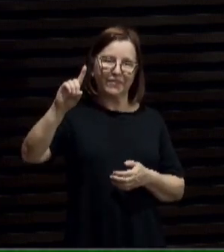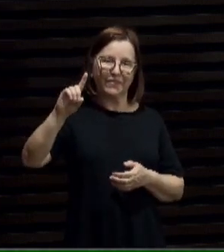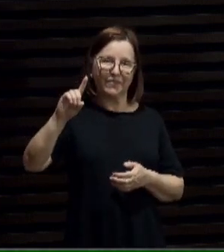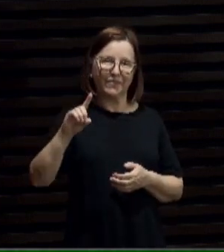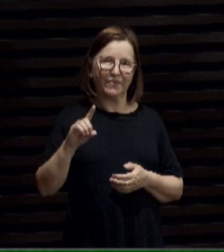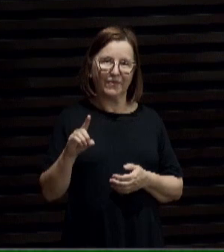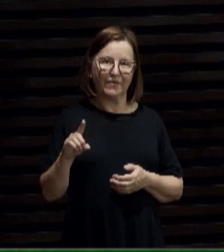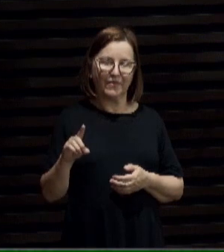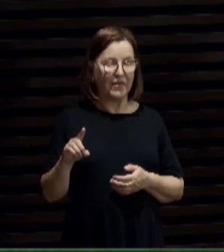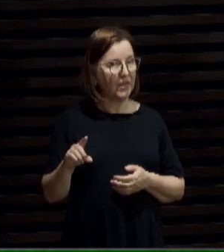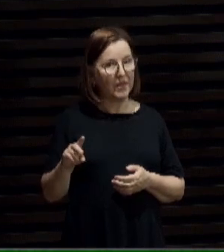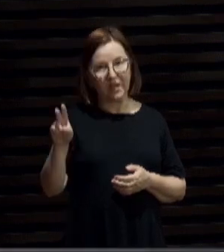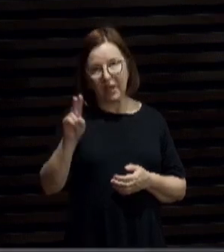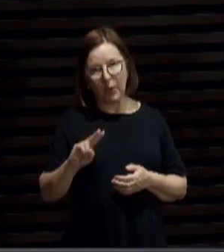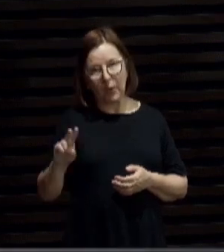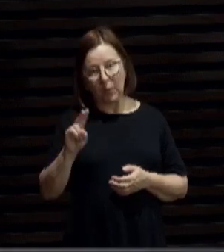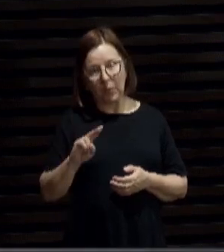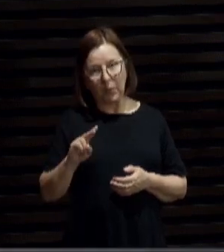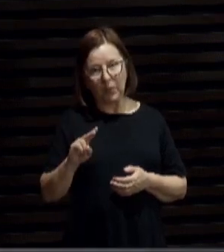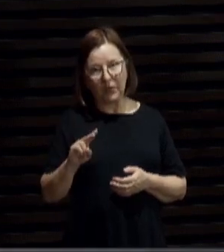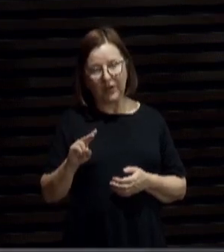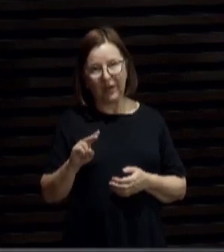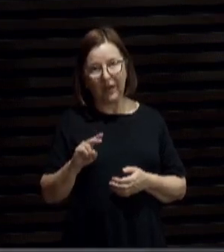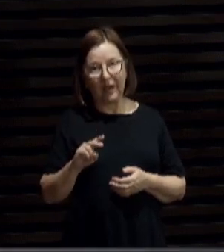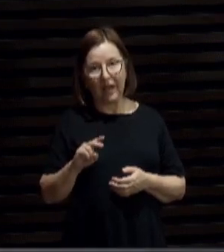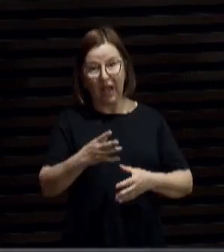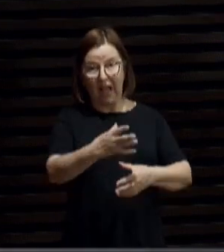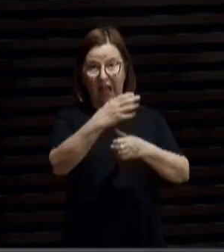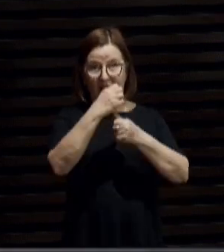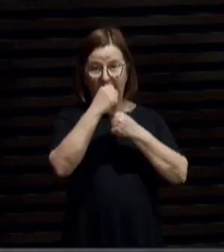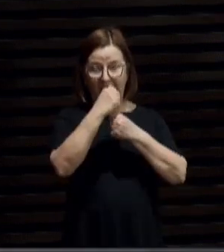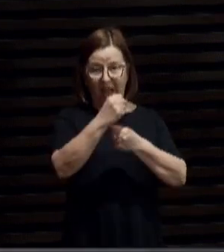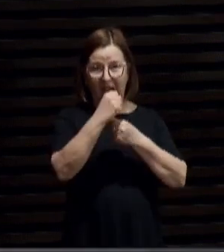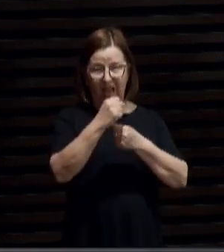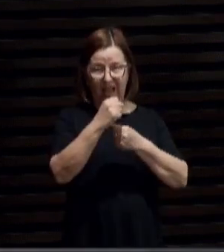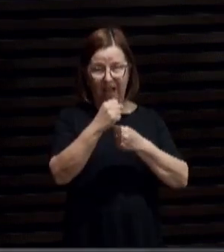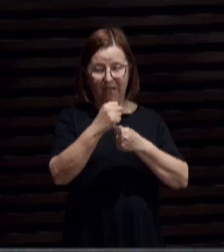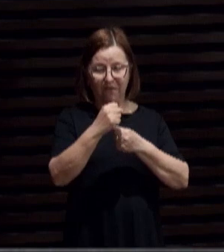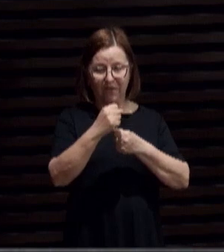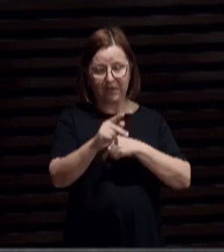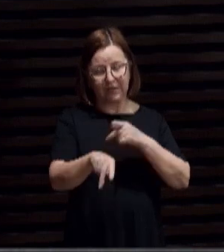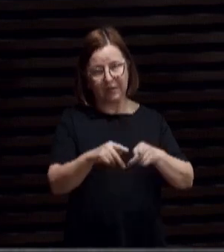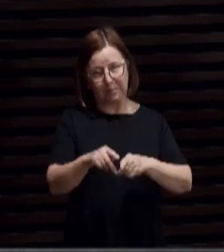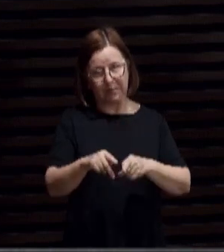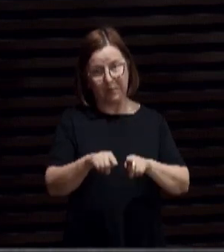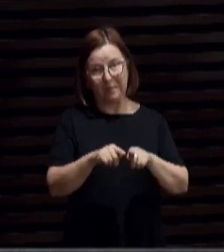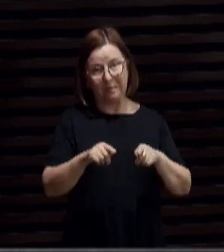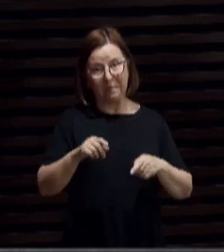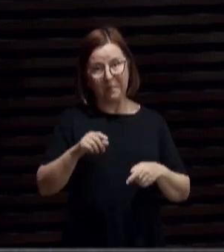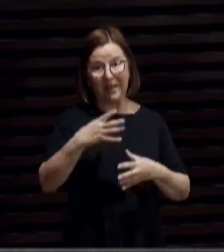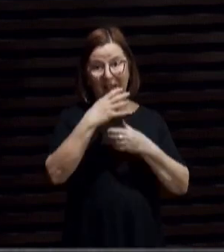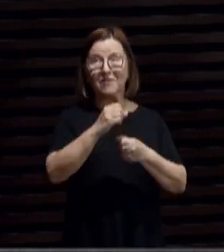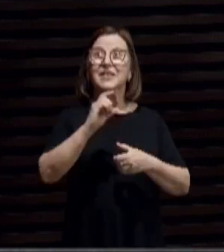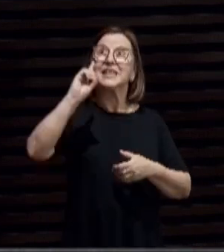suas batalhas, exceto a força que ele mesmo infunde. Você está lamentando